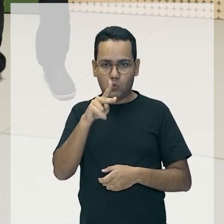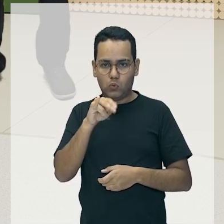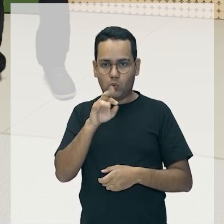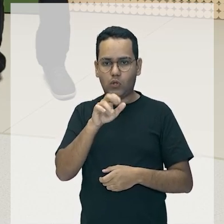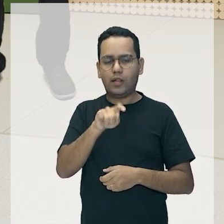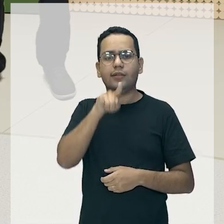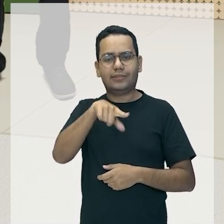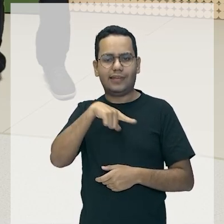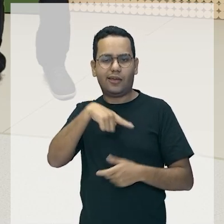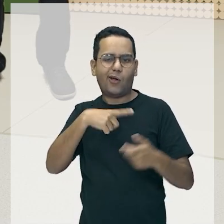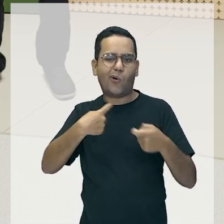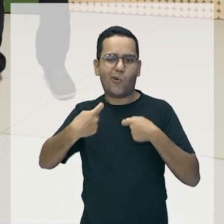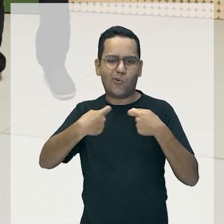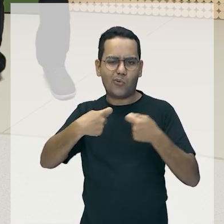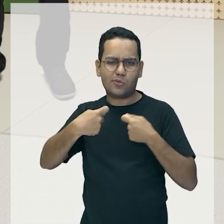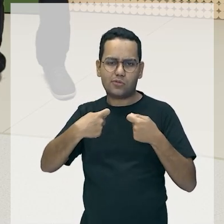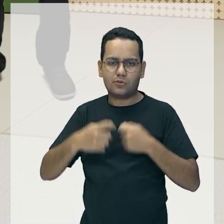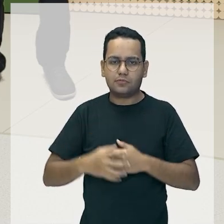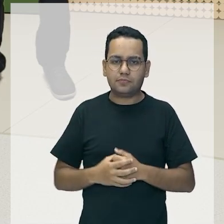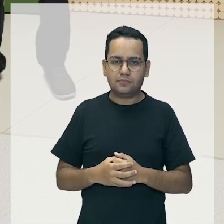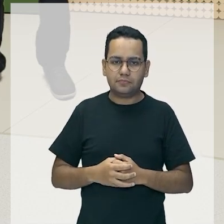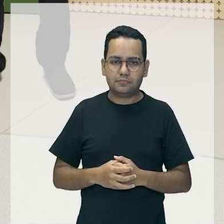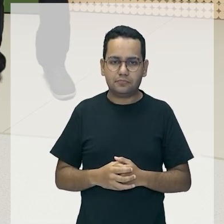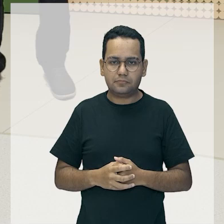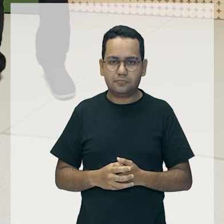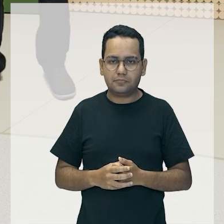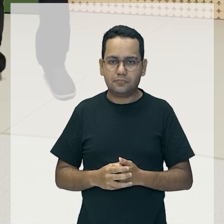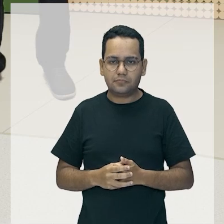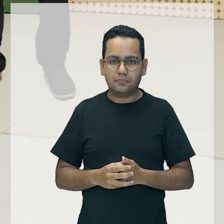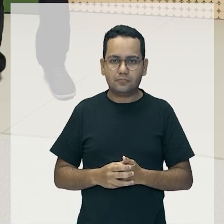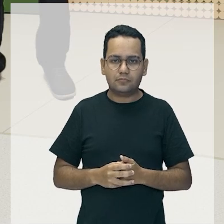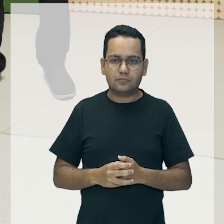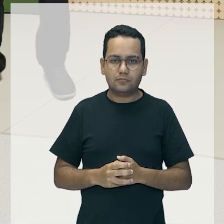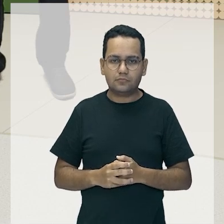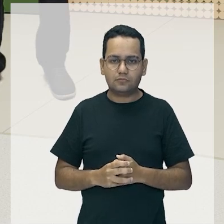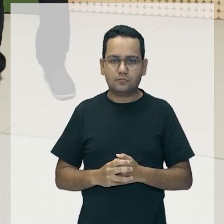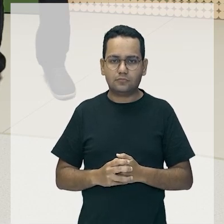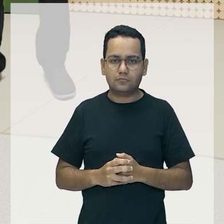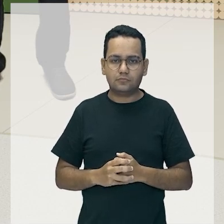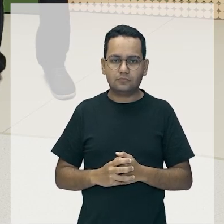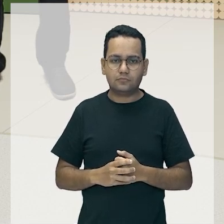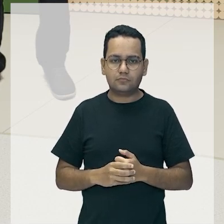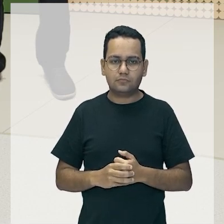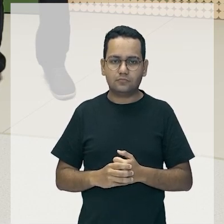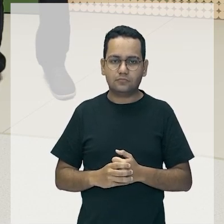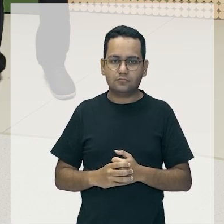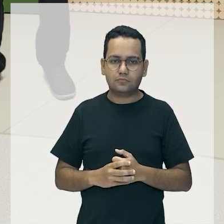controlar isso porque a gente consegue ter ali